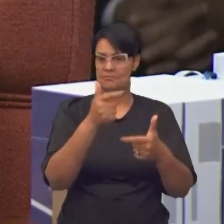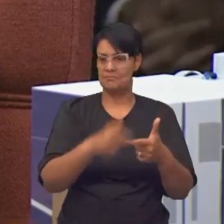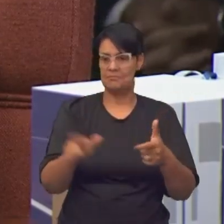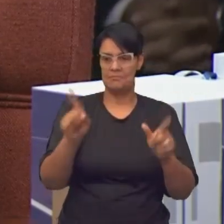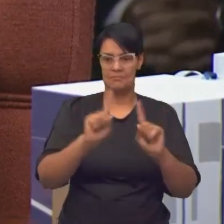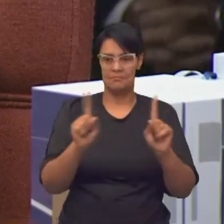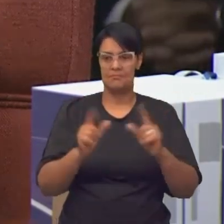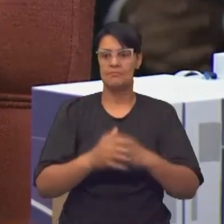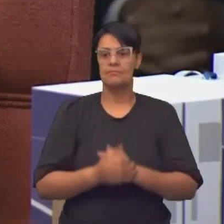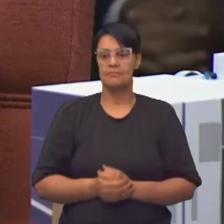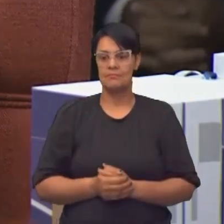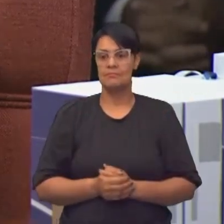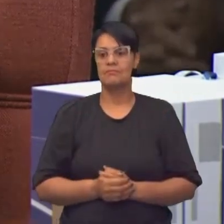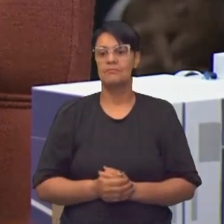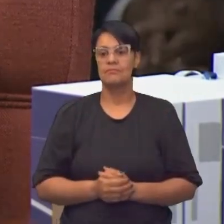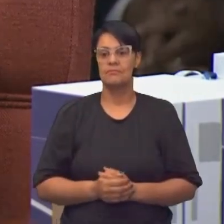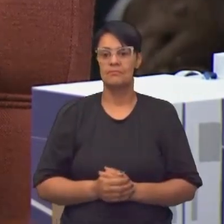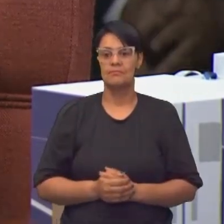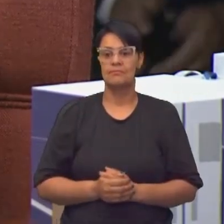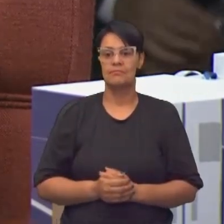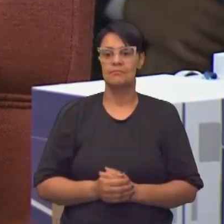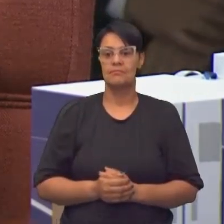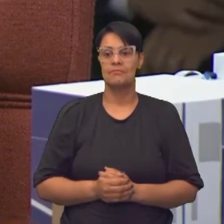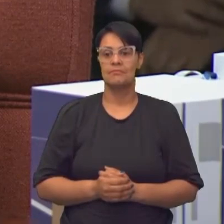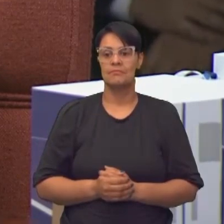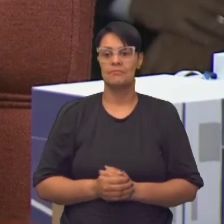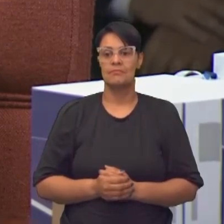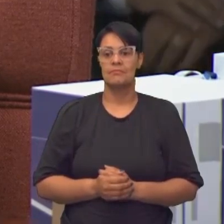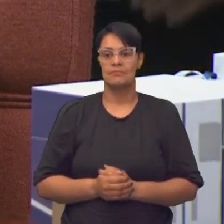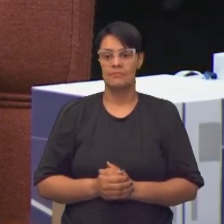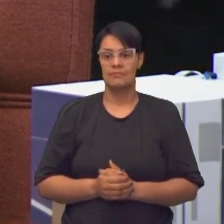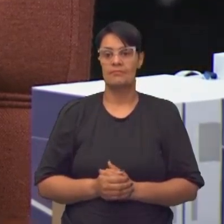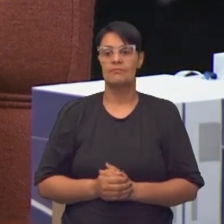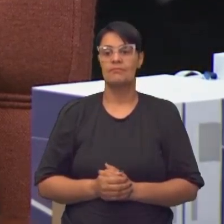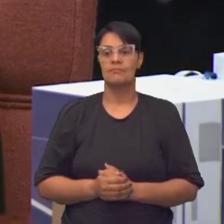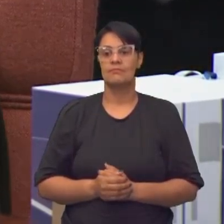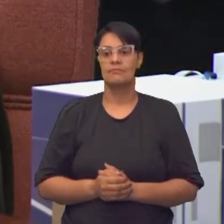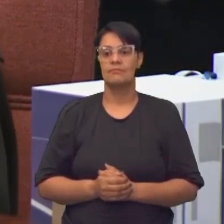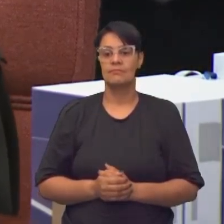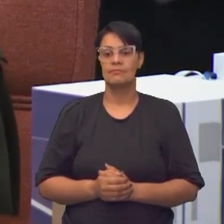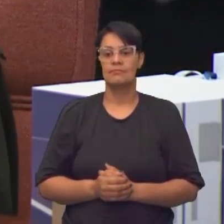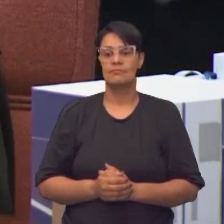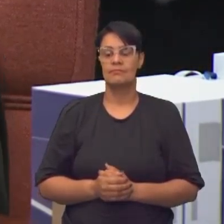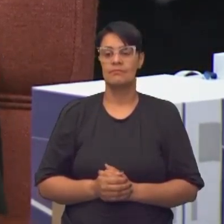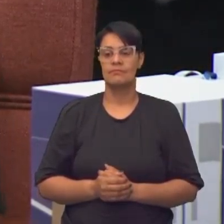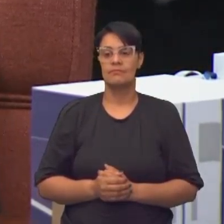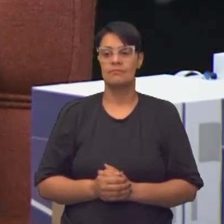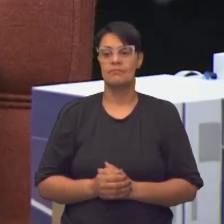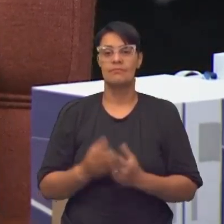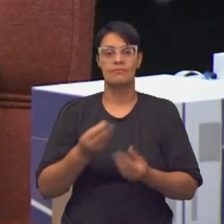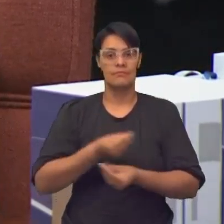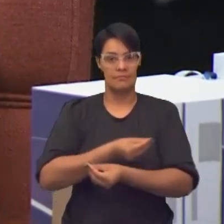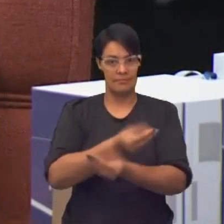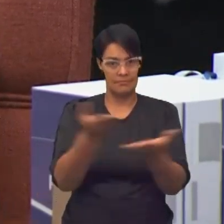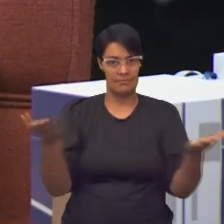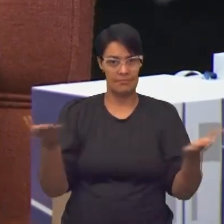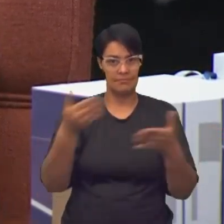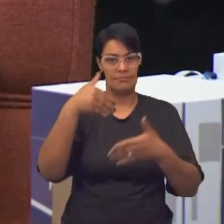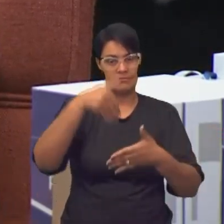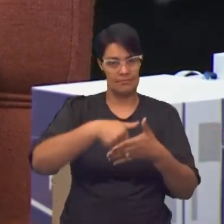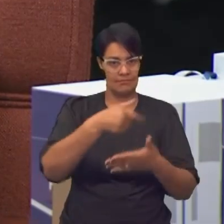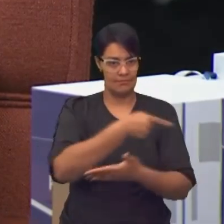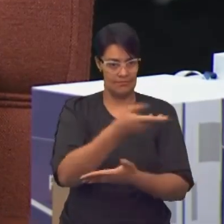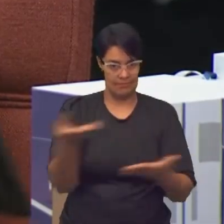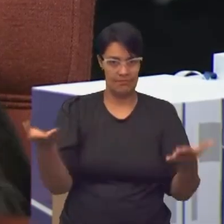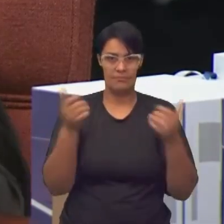caso, reajusto também, ainda que depois de um estudo. E, antes de trazer, eu encaminharia aos ministros o voto a que eu